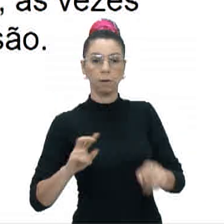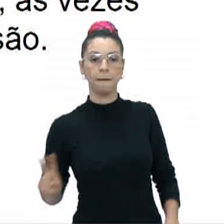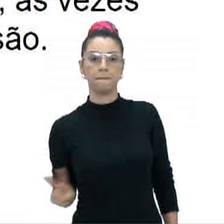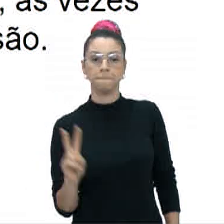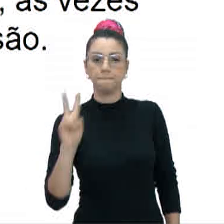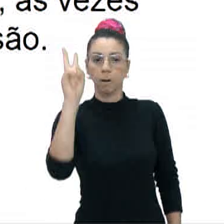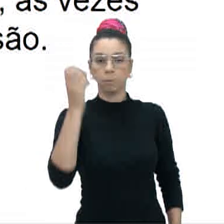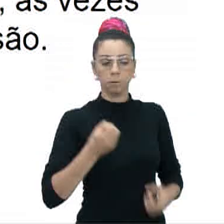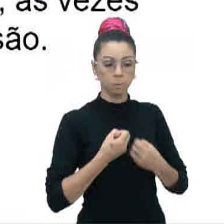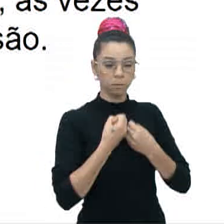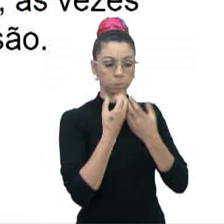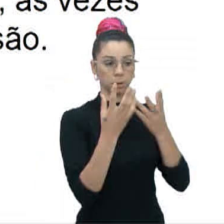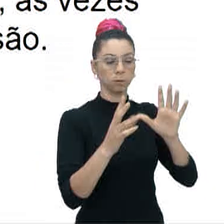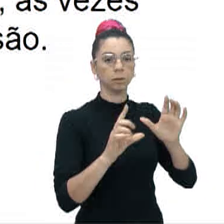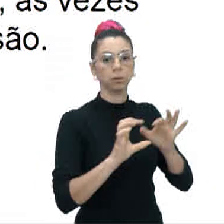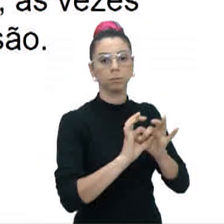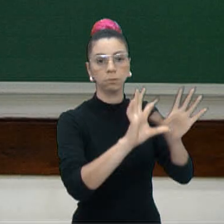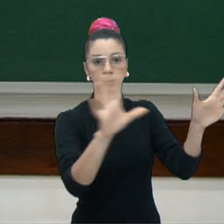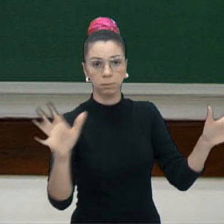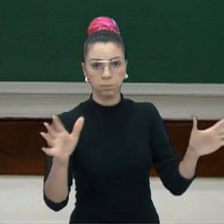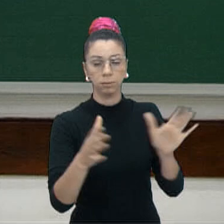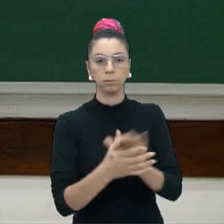a liberdade de expressão.